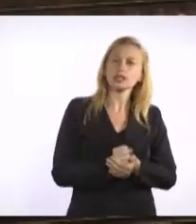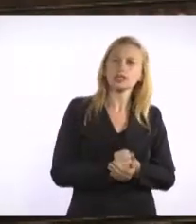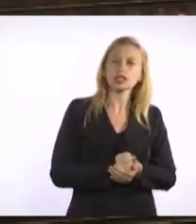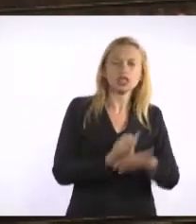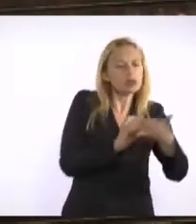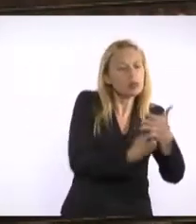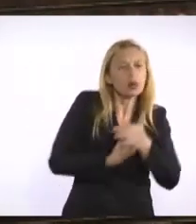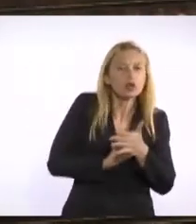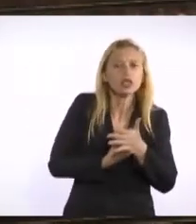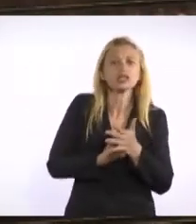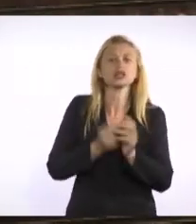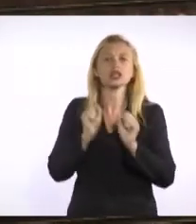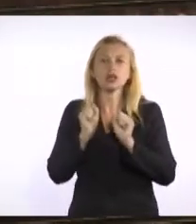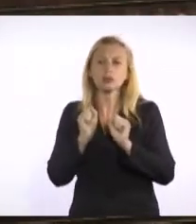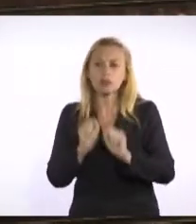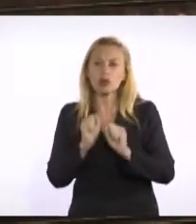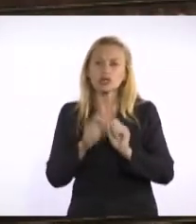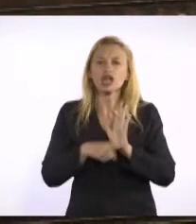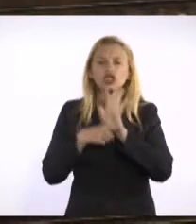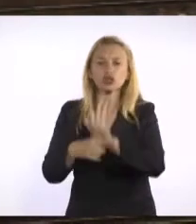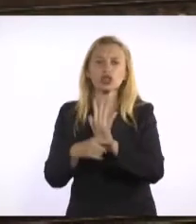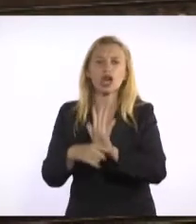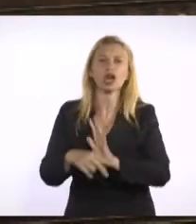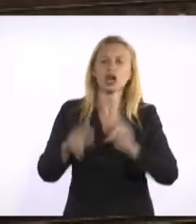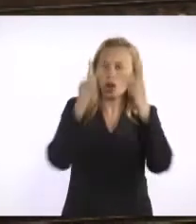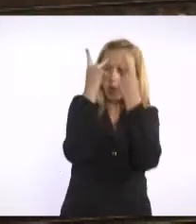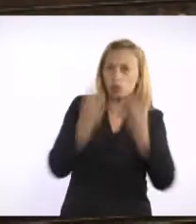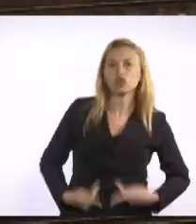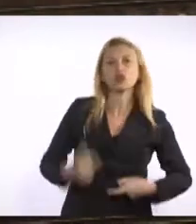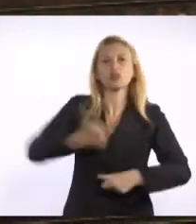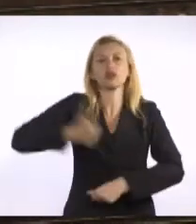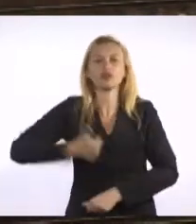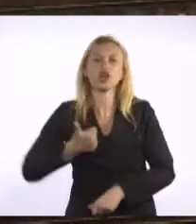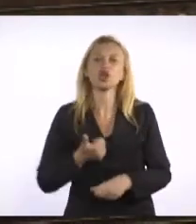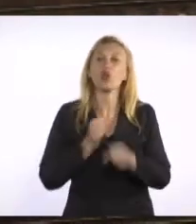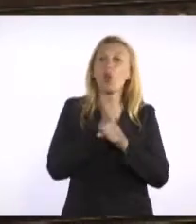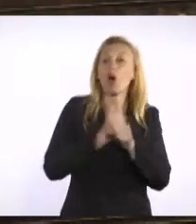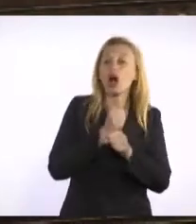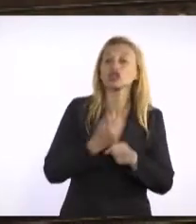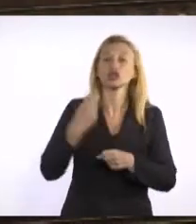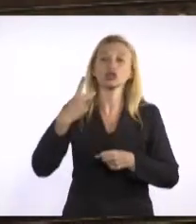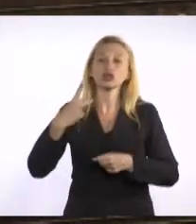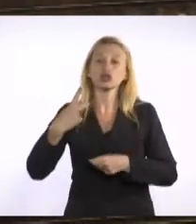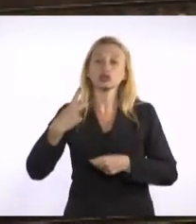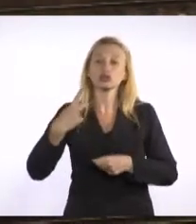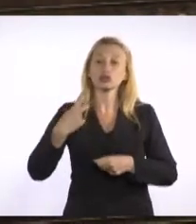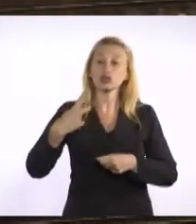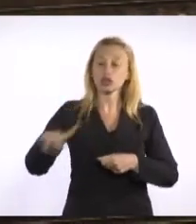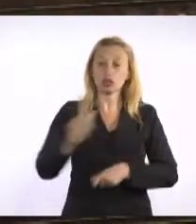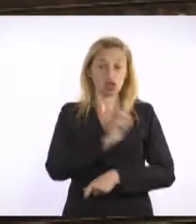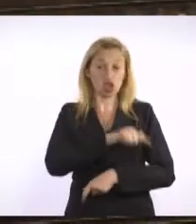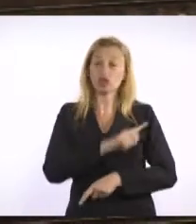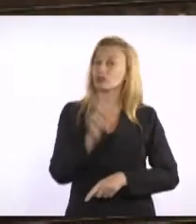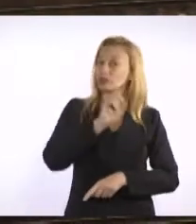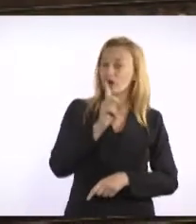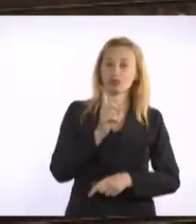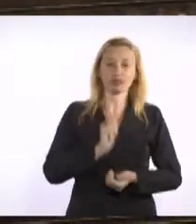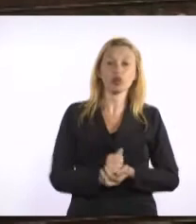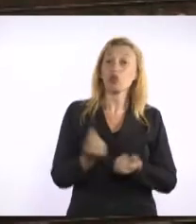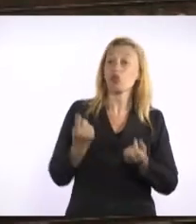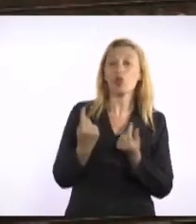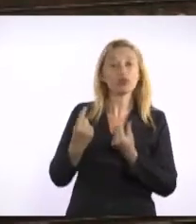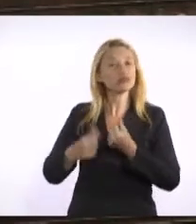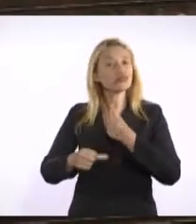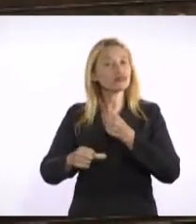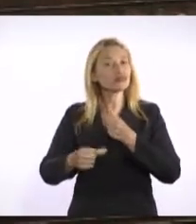garantir a dignidade humana durante esse primeiro ano da sua gestão. Pelo contrário, ele implantou